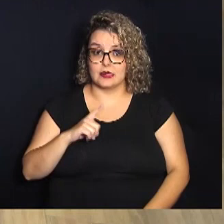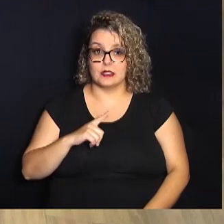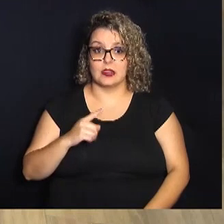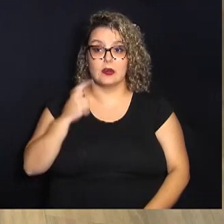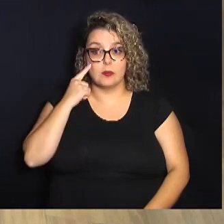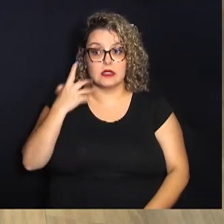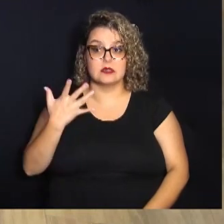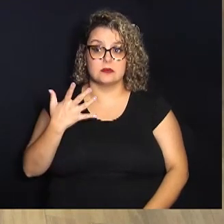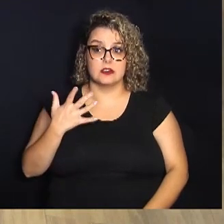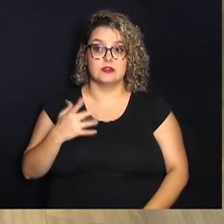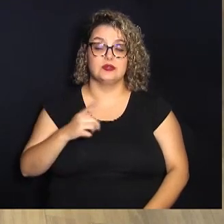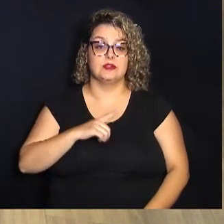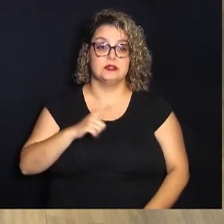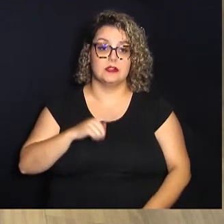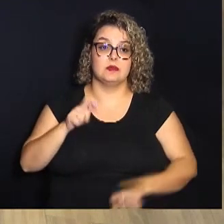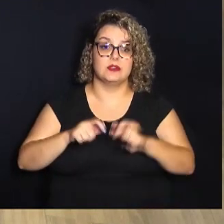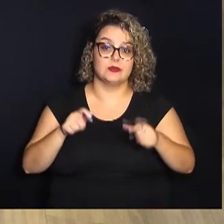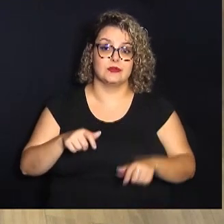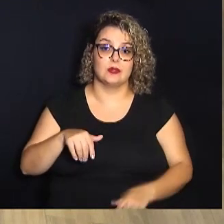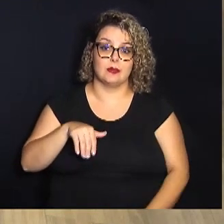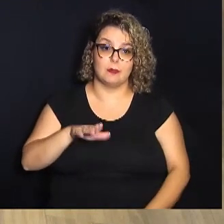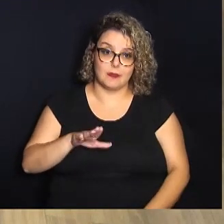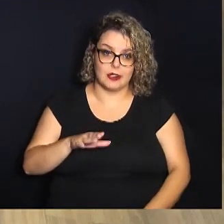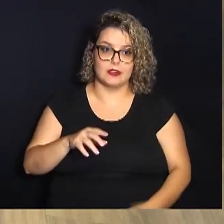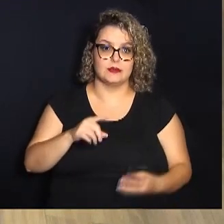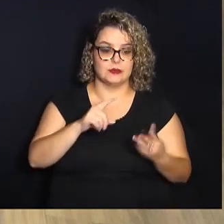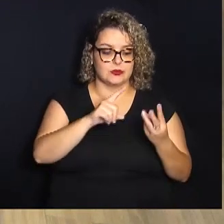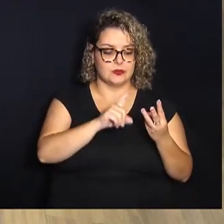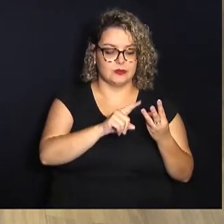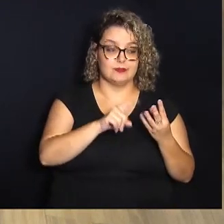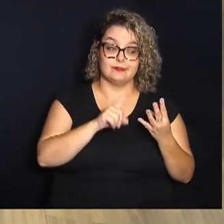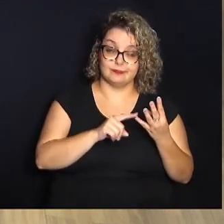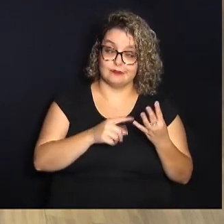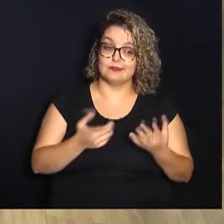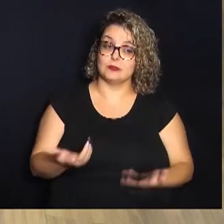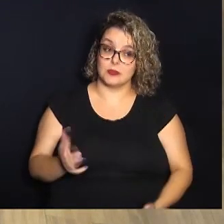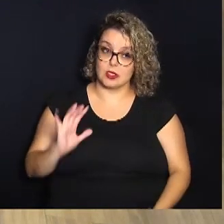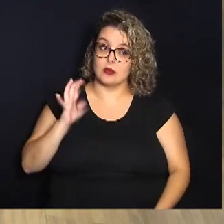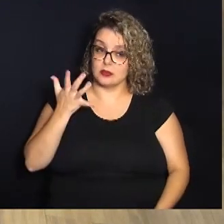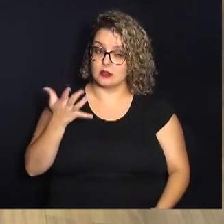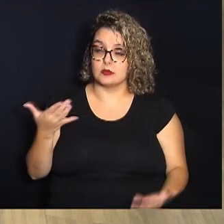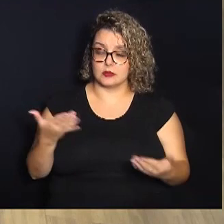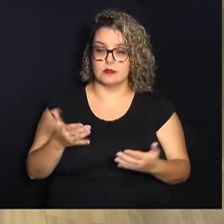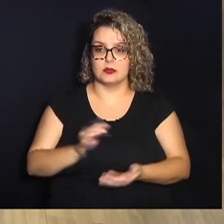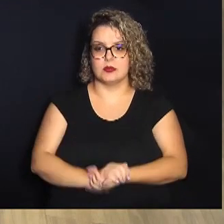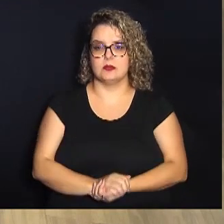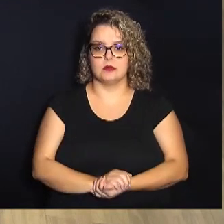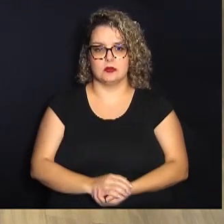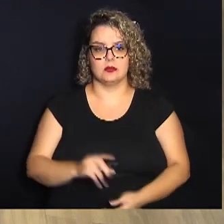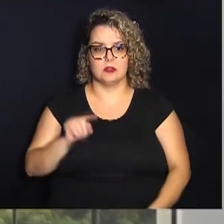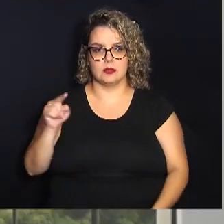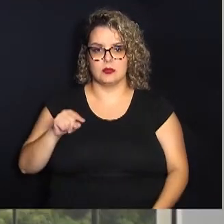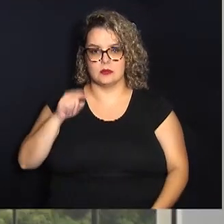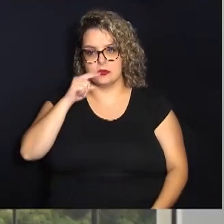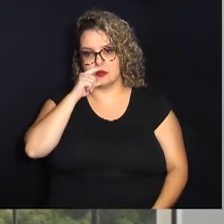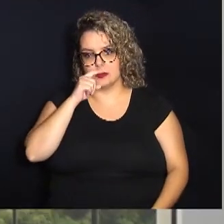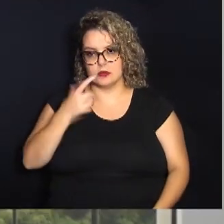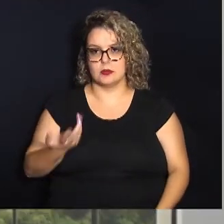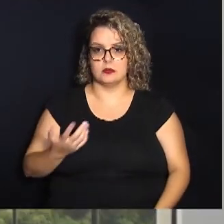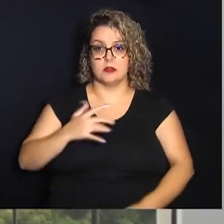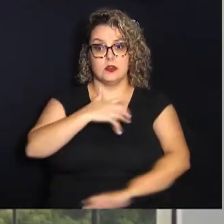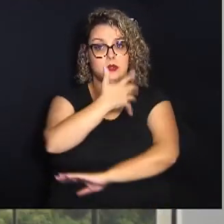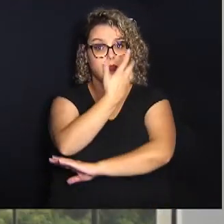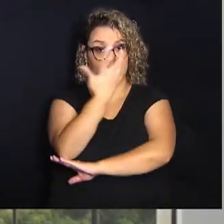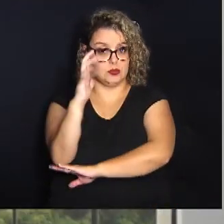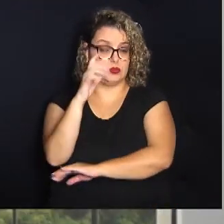o que está acontecendo agora, infelizmente. Vereador Zé Carlos e depois Guida Calisto. Este assunto das árvores foi